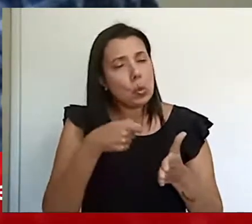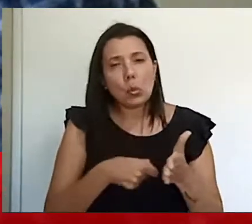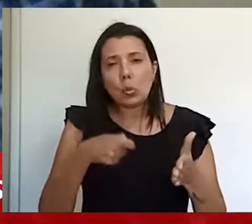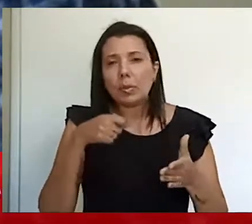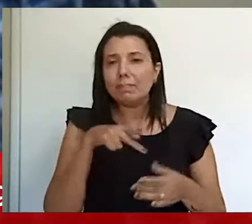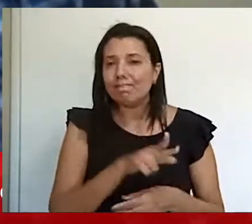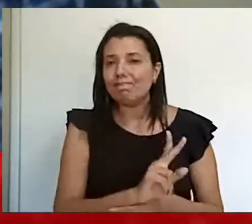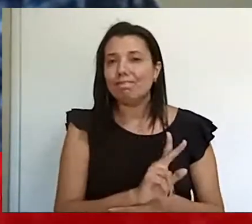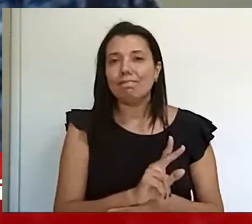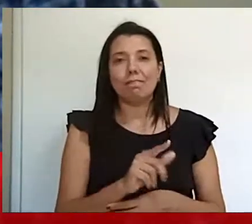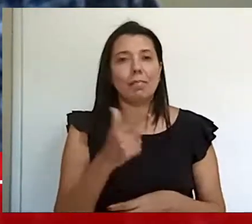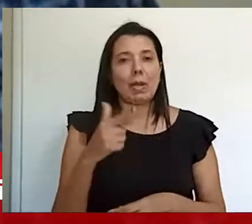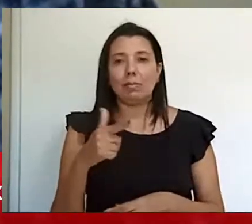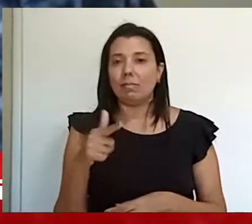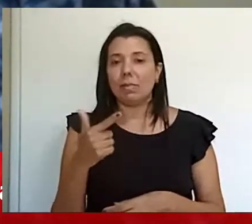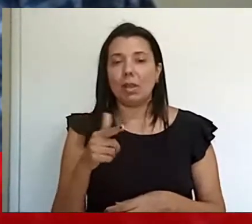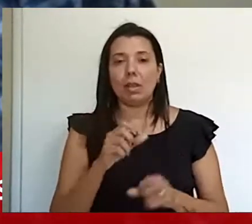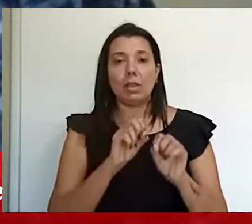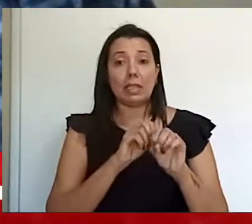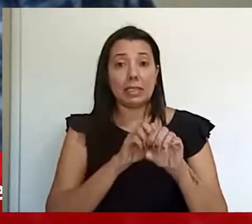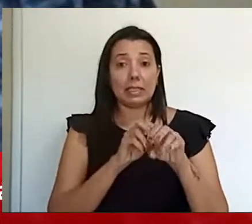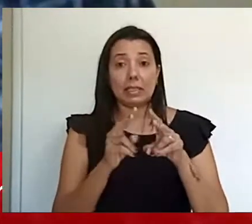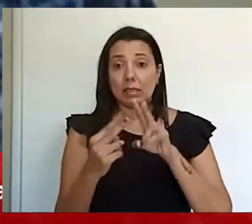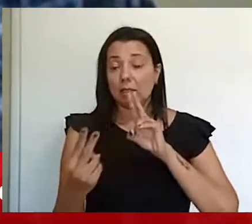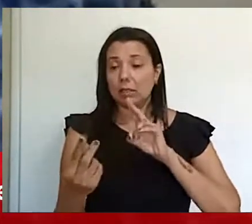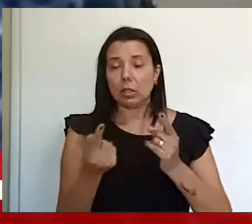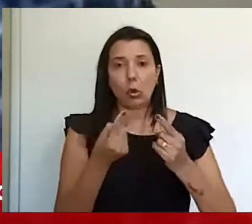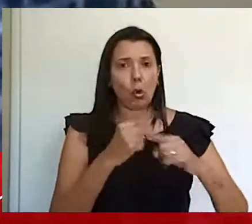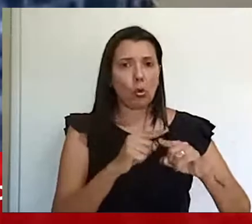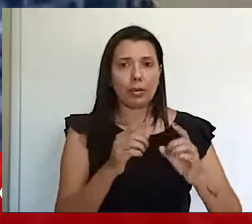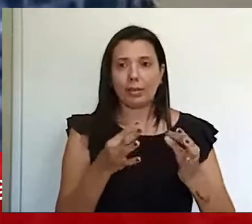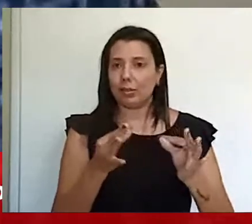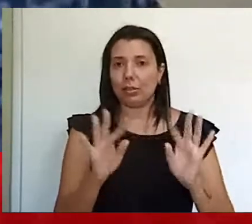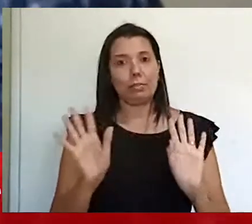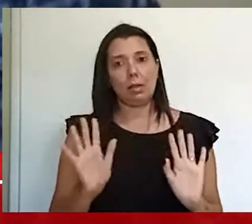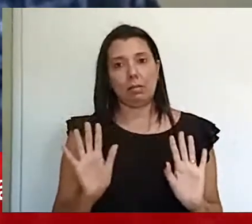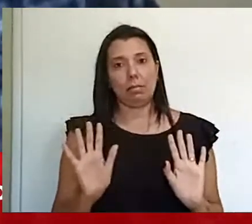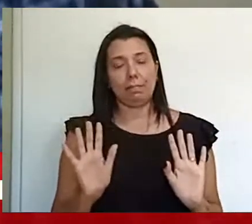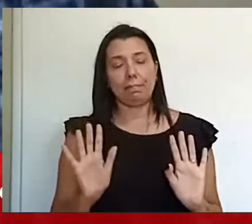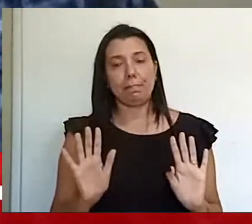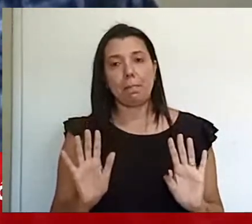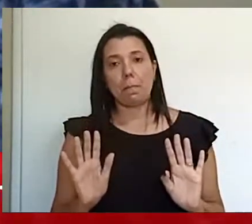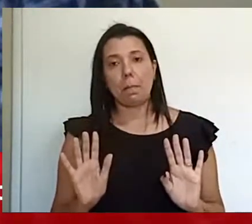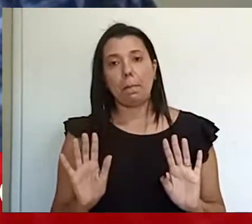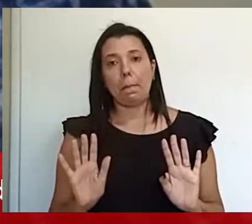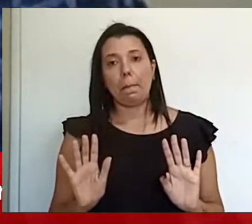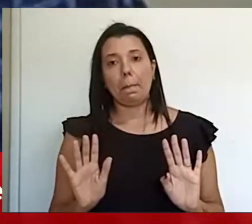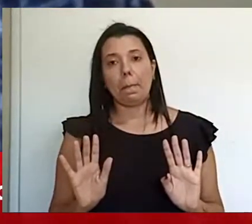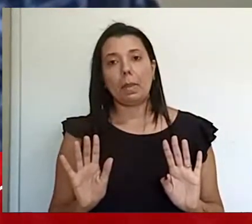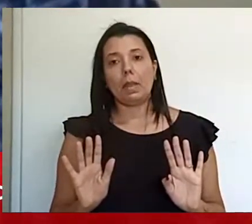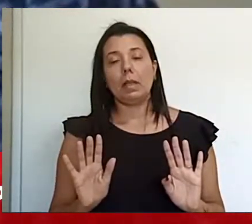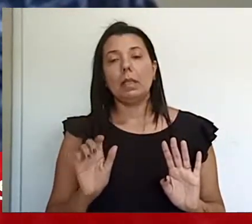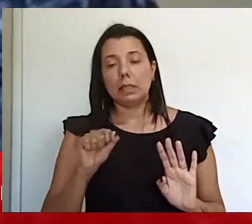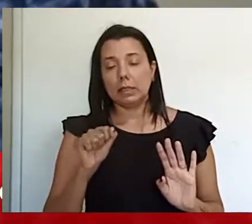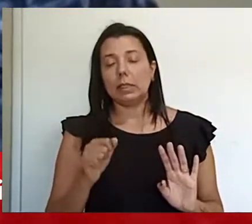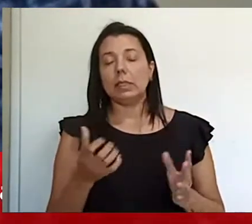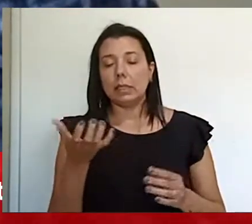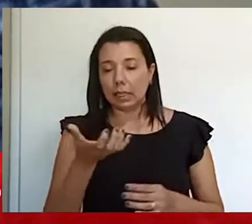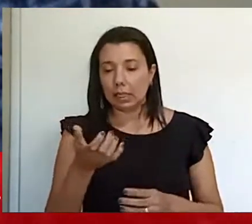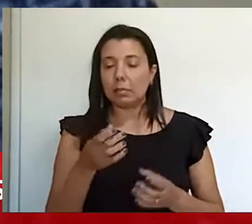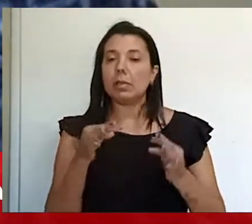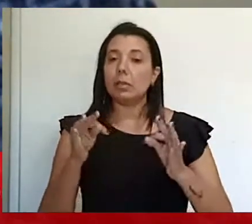educação à distância. Não somos contra as tecnologias, é bem isso, né? Somos das tecnologias, mas para ser